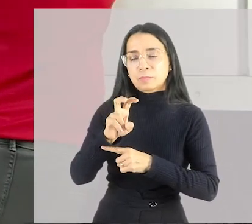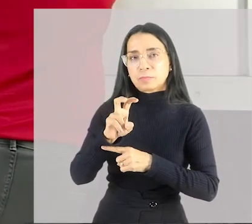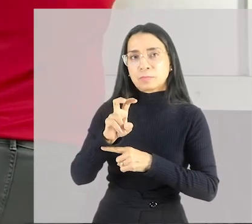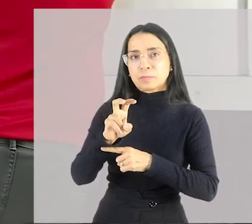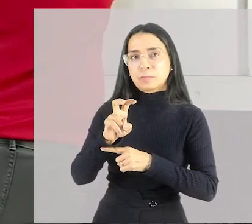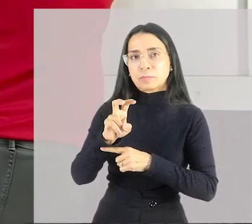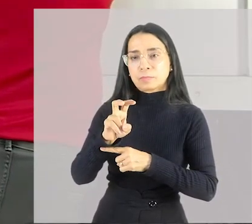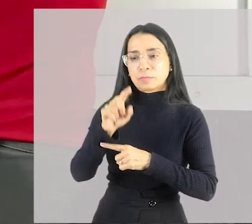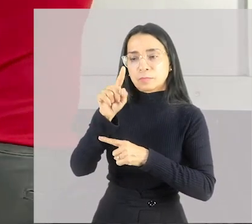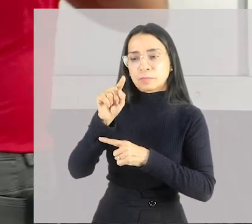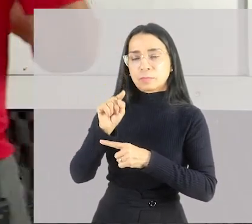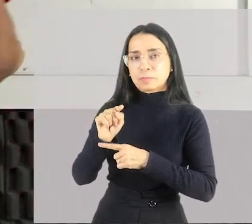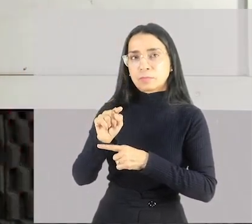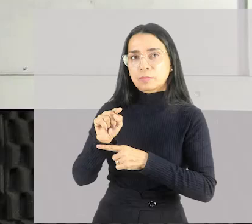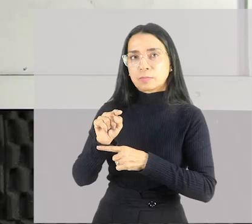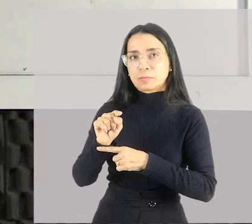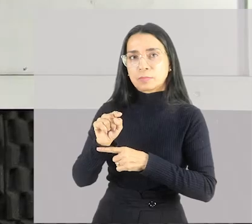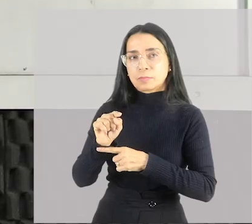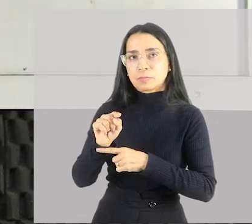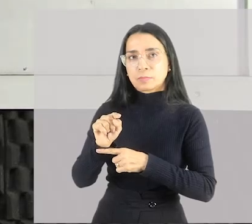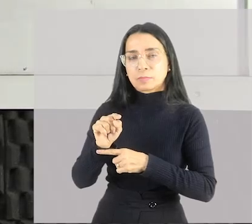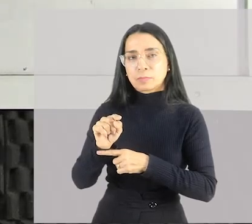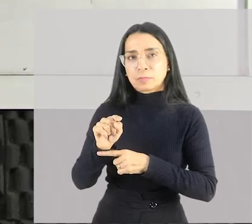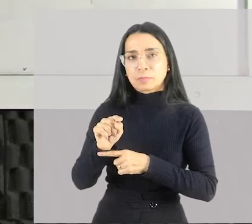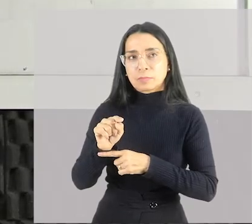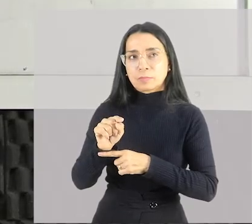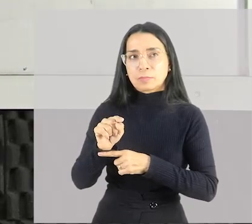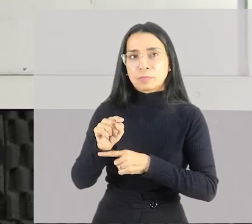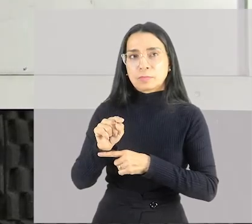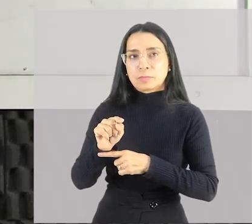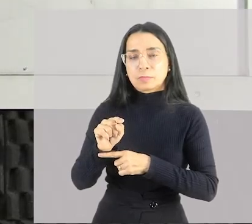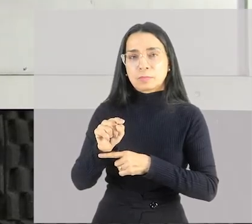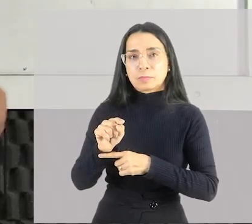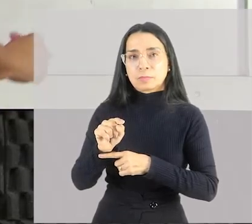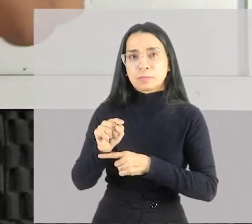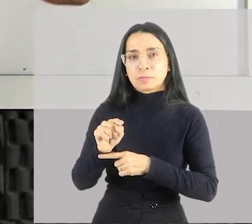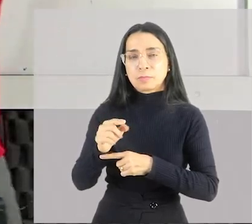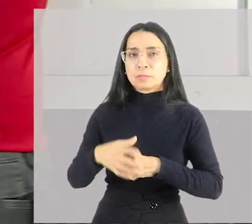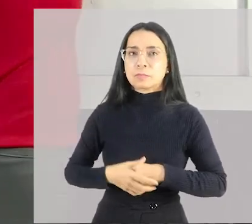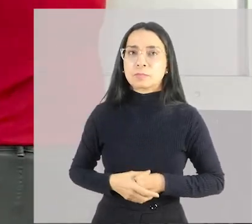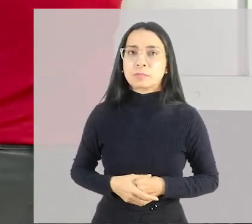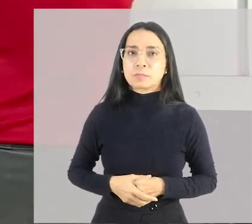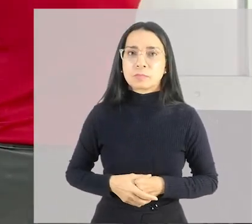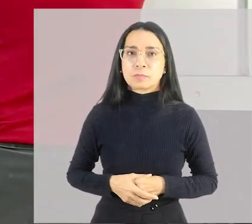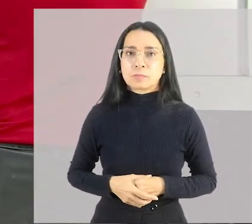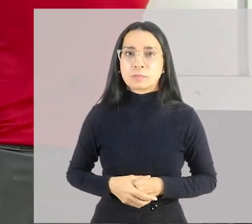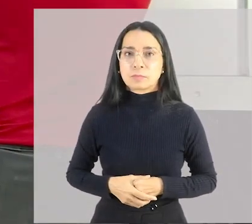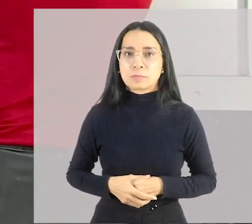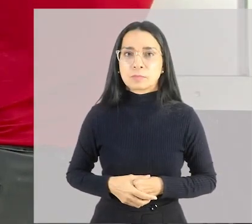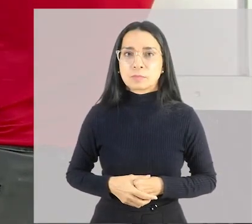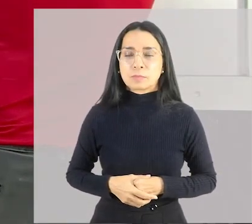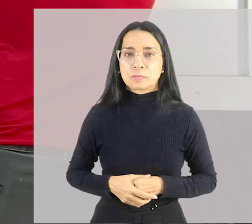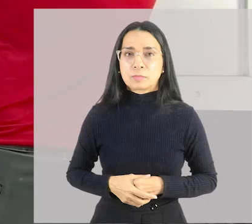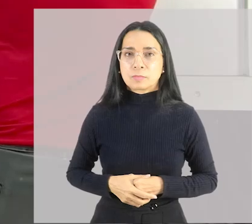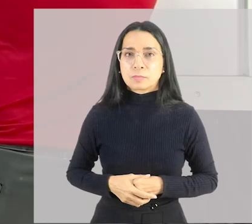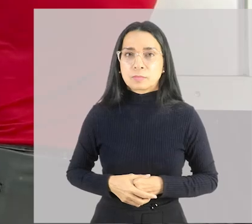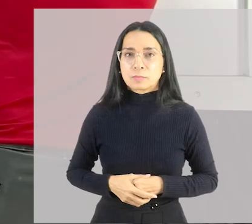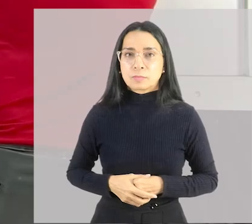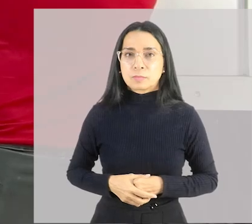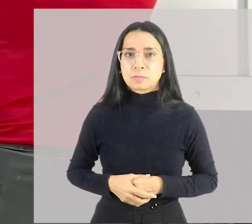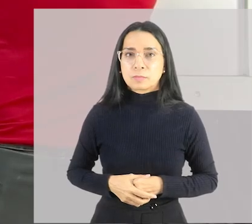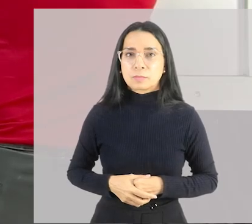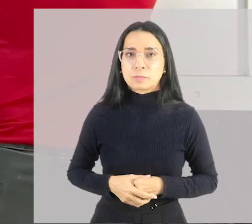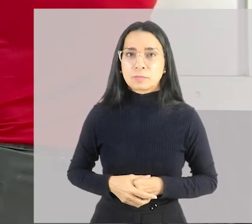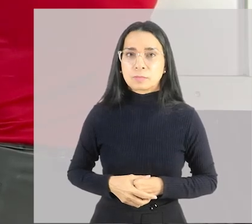fatorial vou deixar aqui um deles né deixar esse aqui esse aqui eu vou correr um pouquinho até chegar no 2 ve